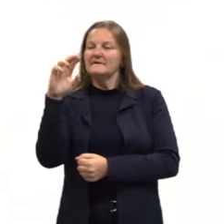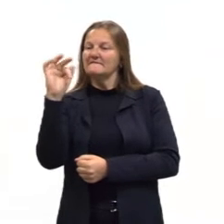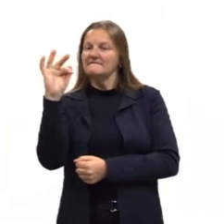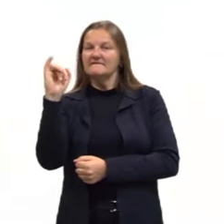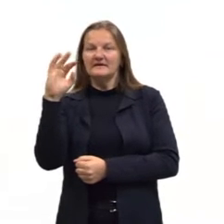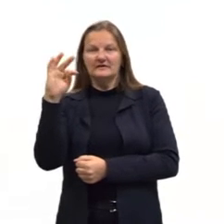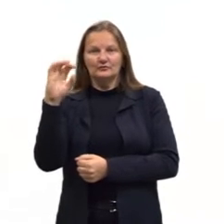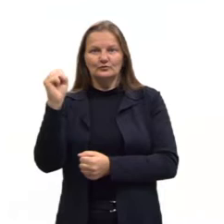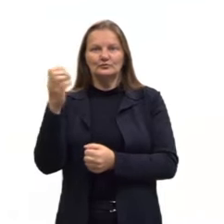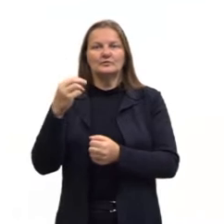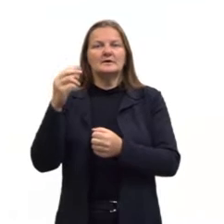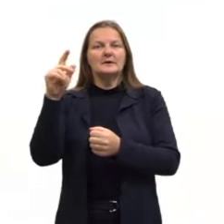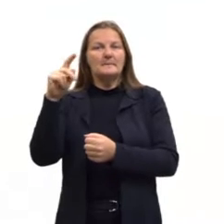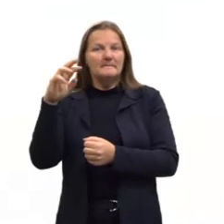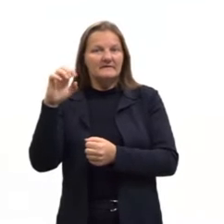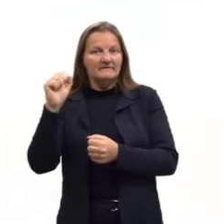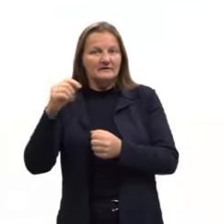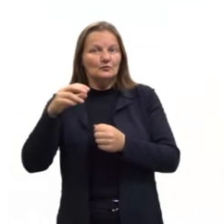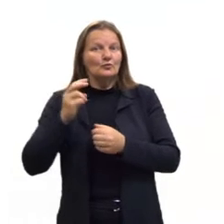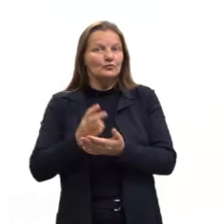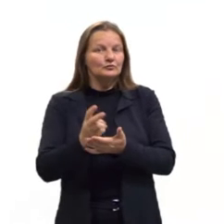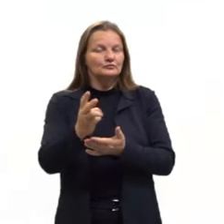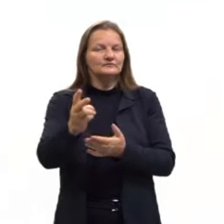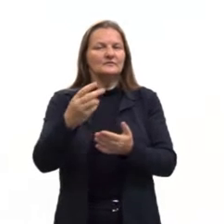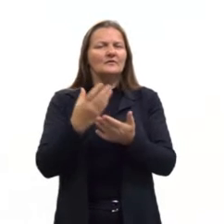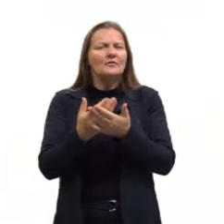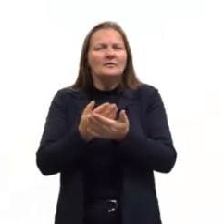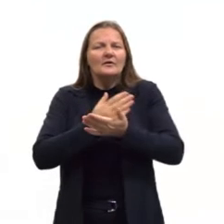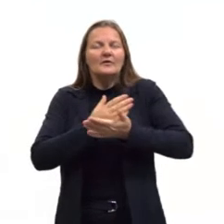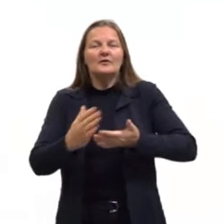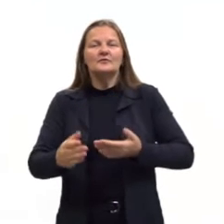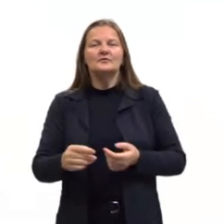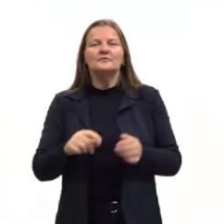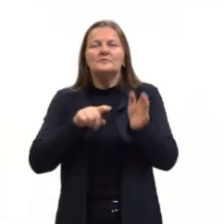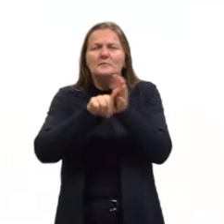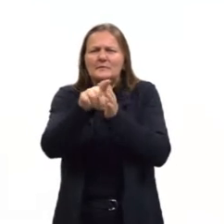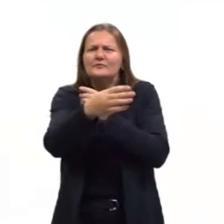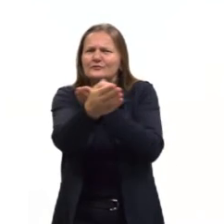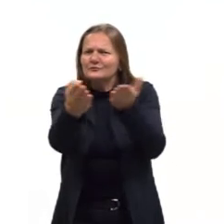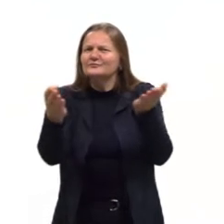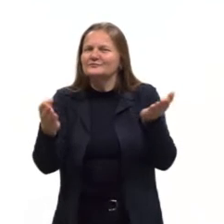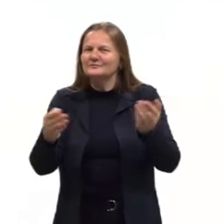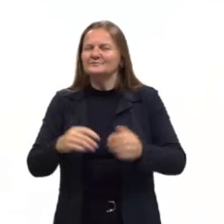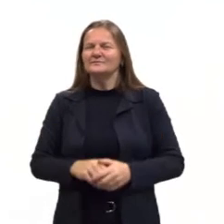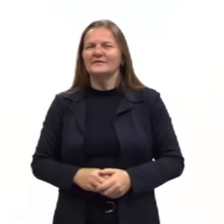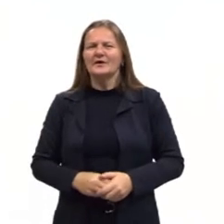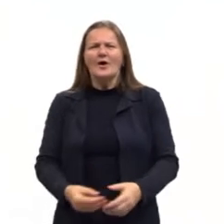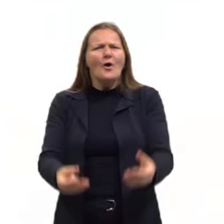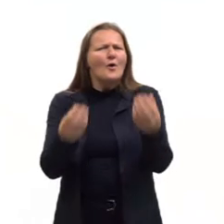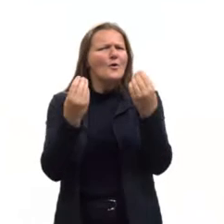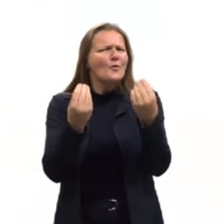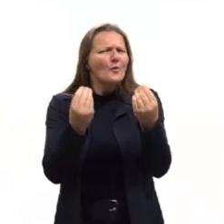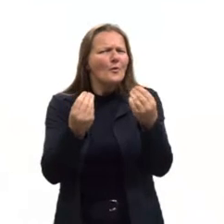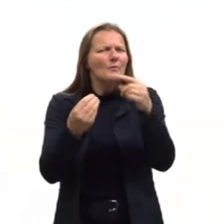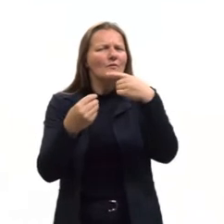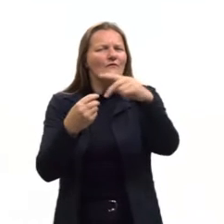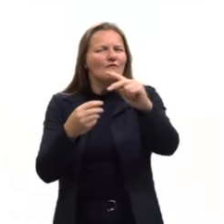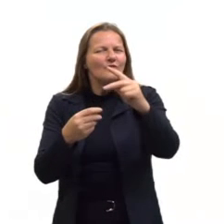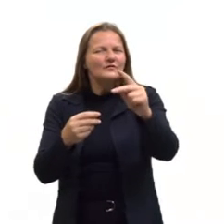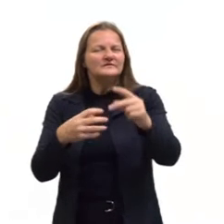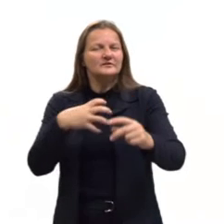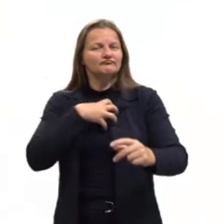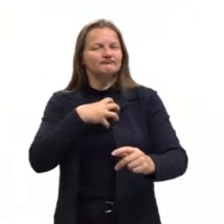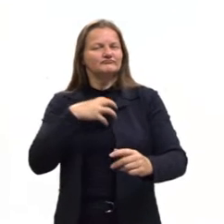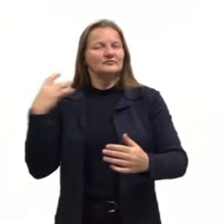e perfeito continu e eu começo aula de hoje então com a seguinte pergunta How Have You Been